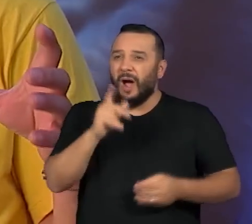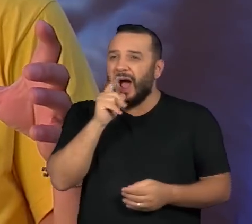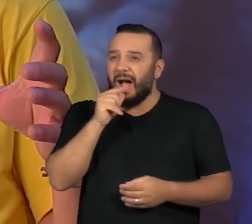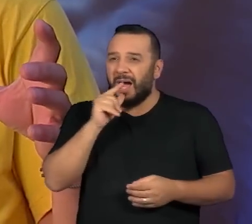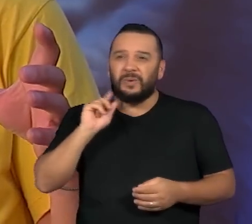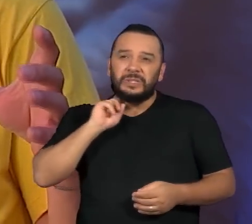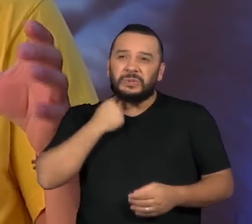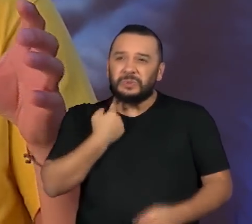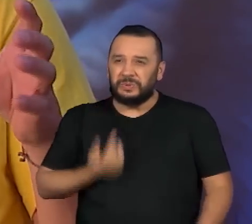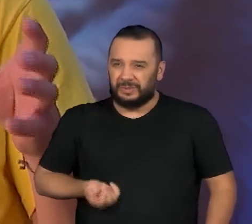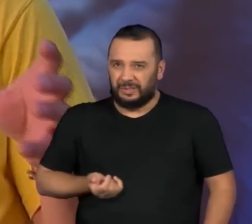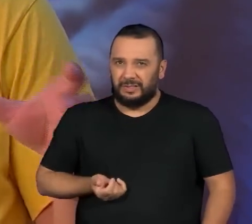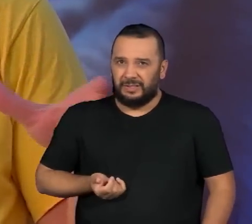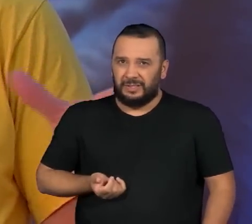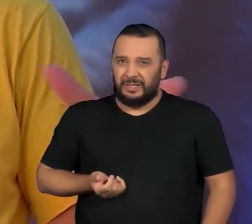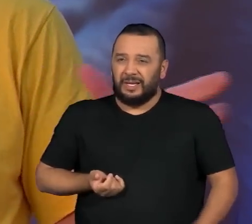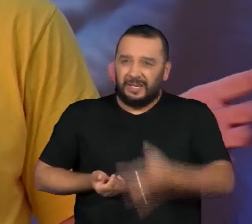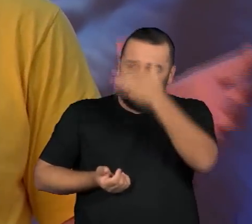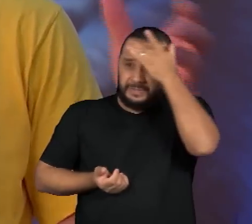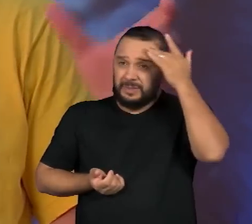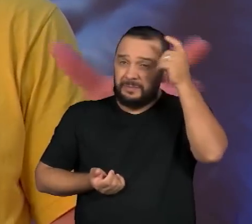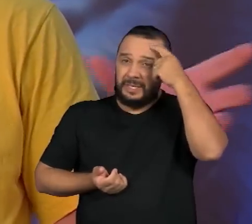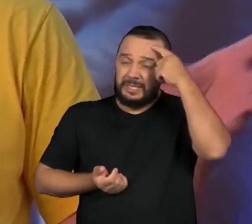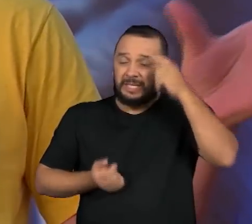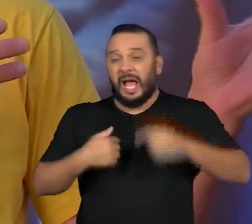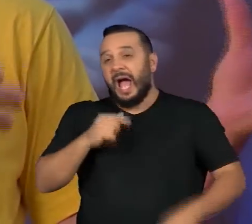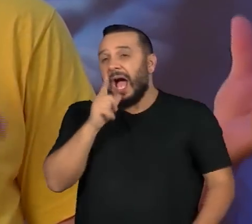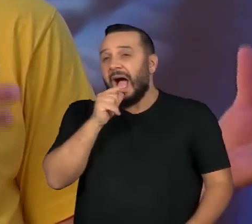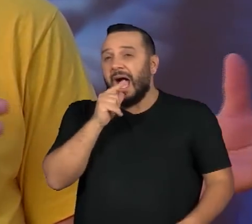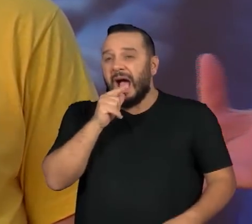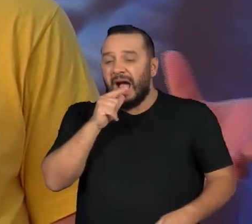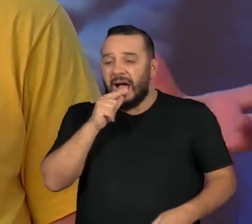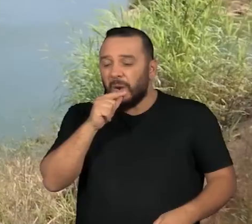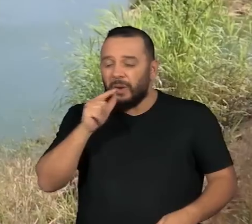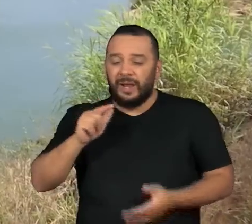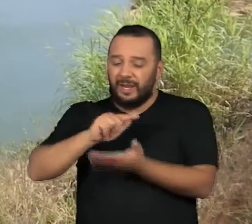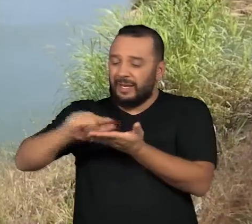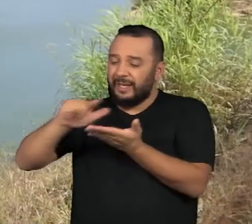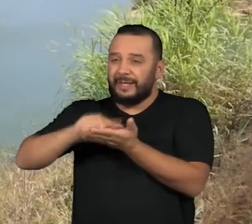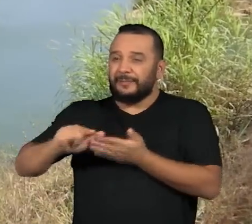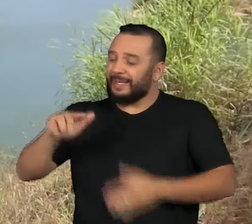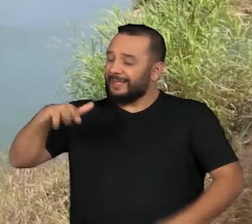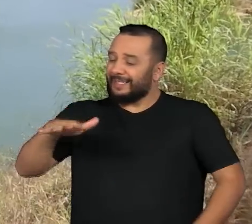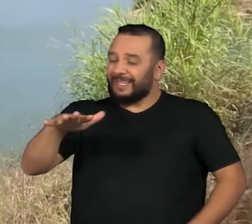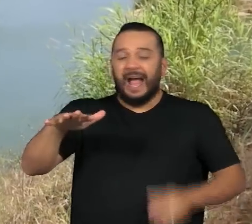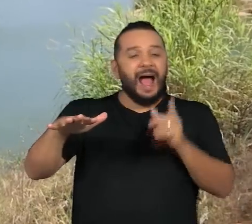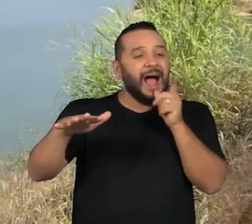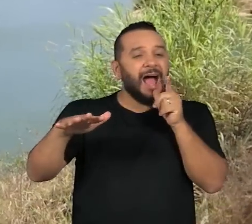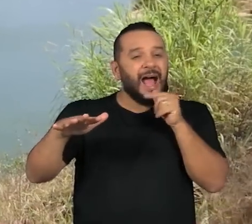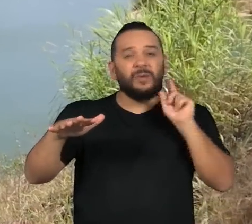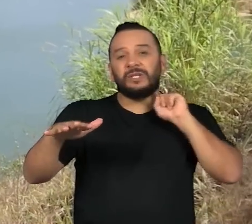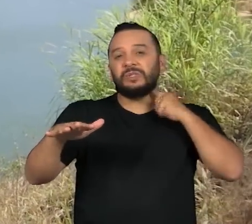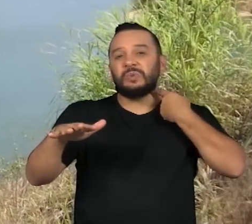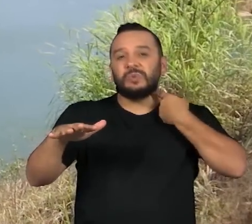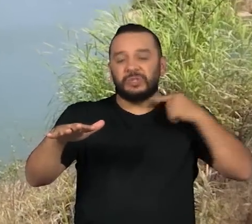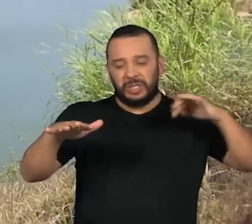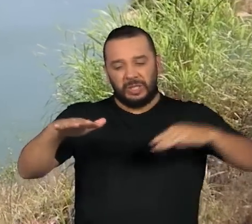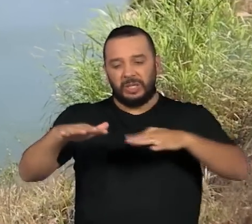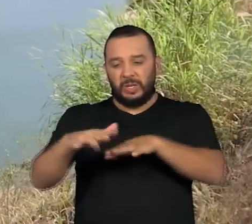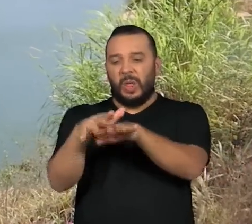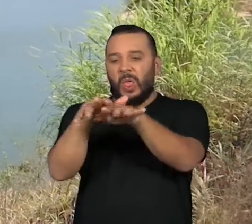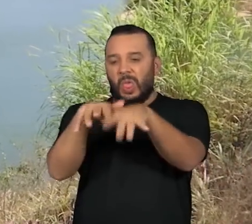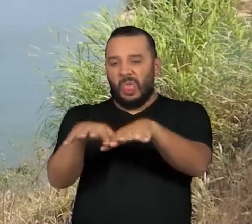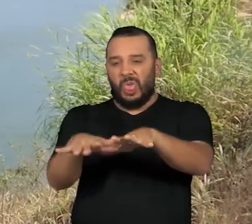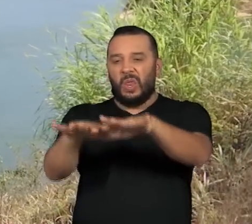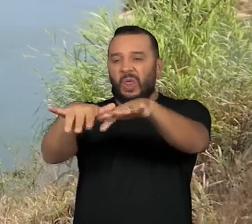rio, como as águas se movem, elas levariam o esgoto para bem longe, seria uma solução para o esgoto, mas ela se